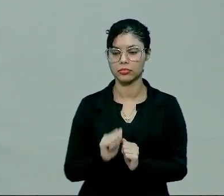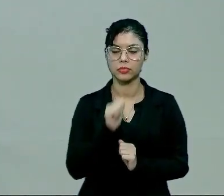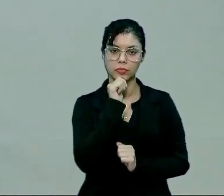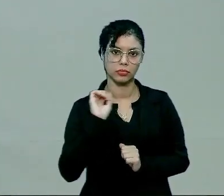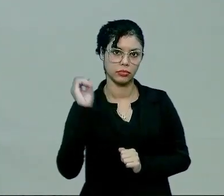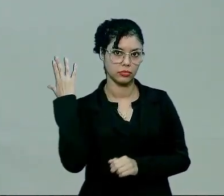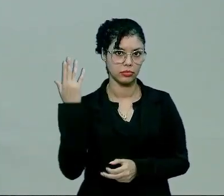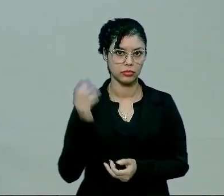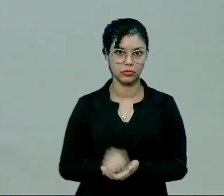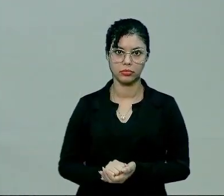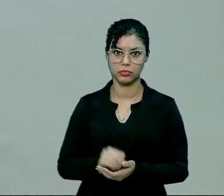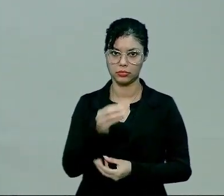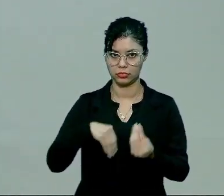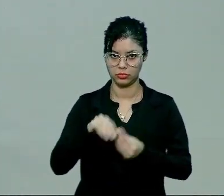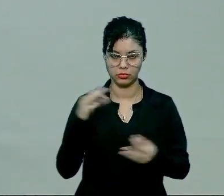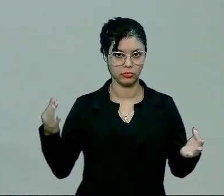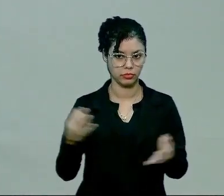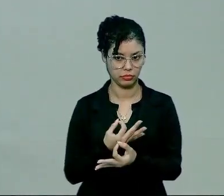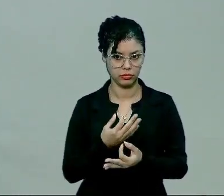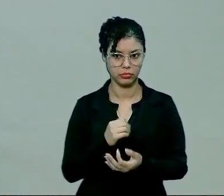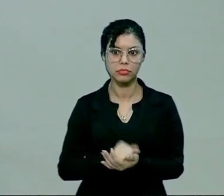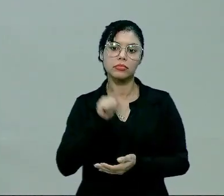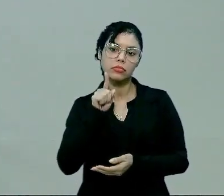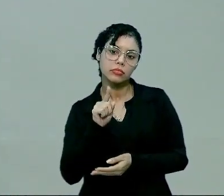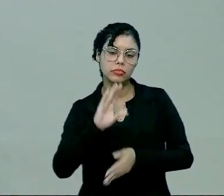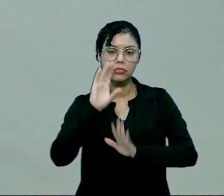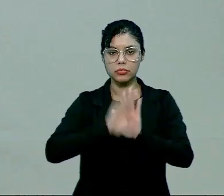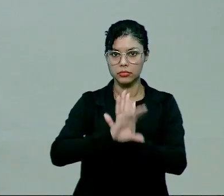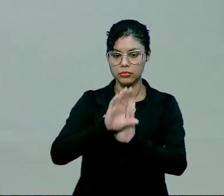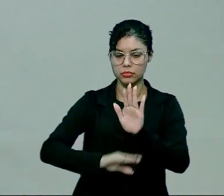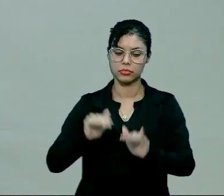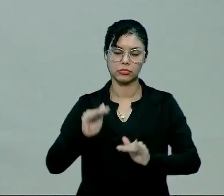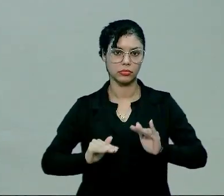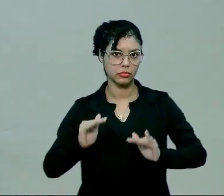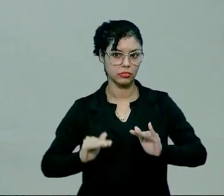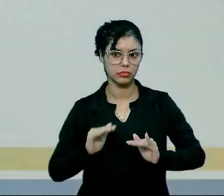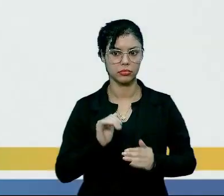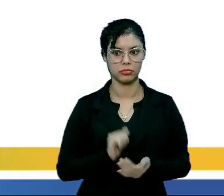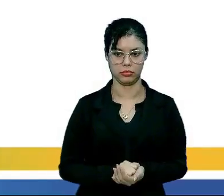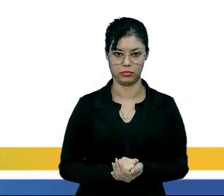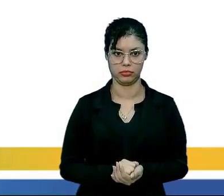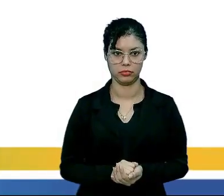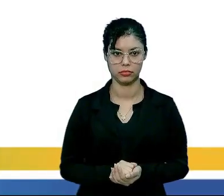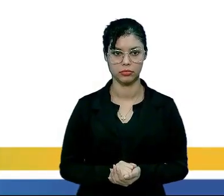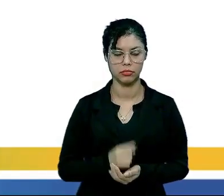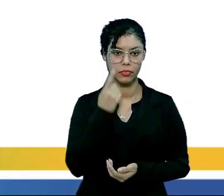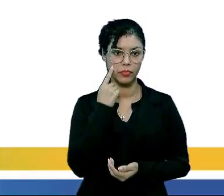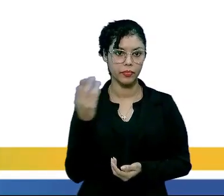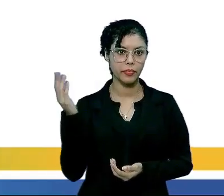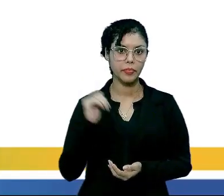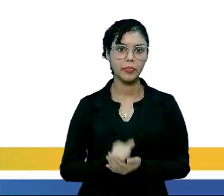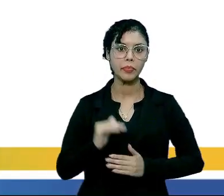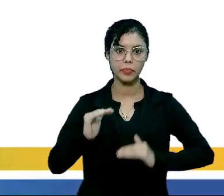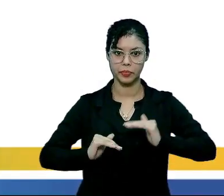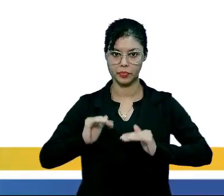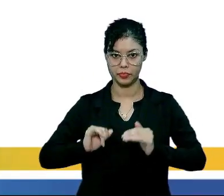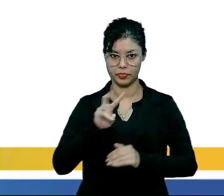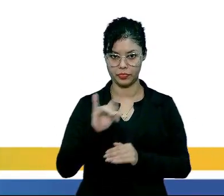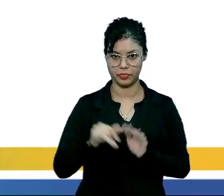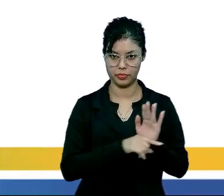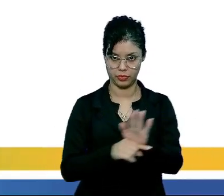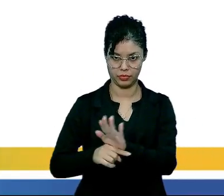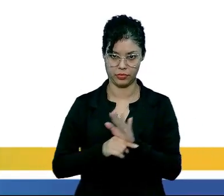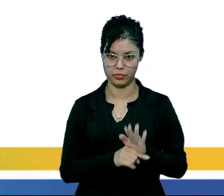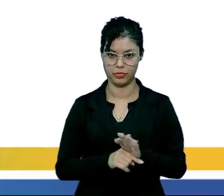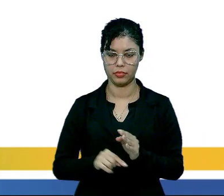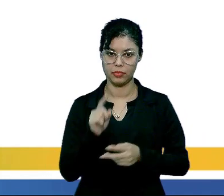tornar a ser reagente, perfeito? E isso é o conceito de equilíbrio químico. Bom, olha só na tela. O equilíbrio químico ele vai apresentar